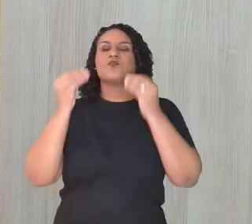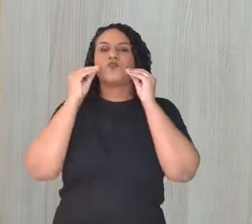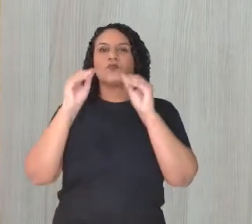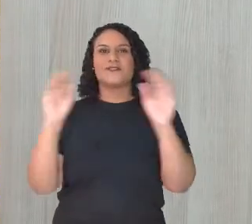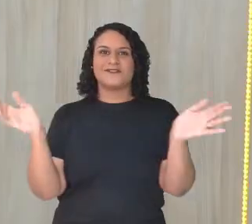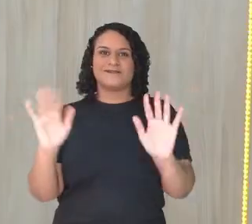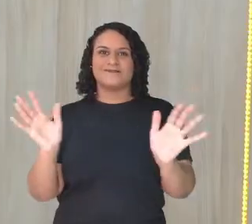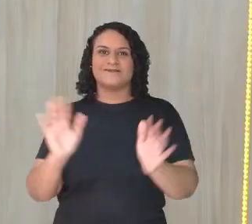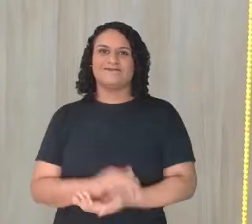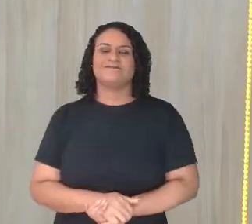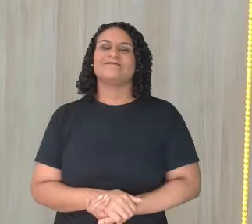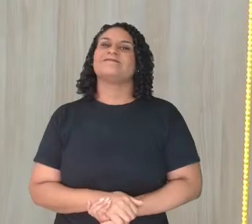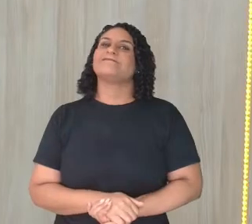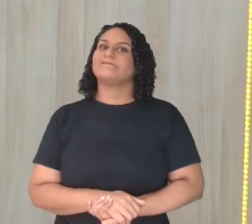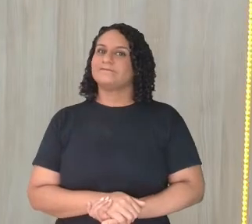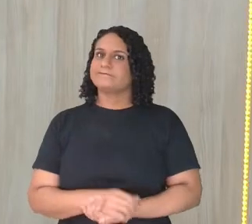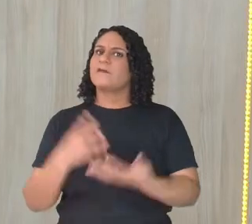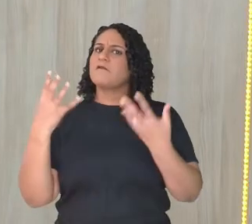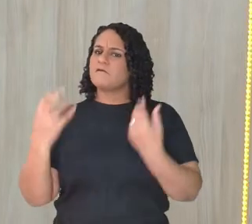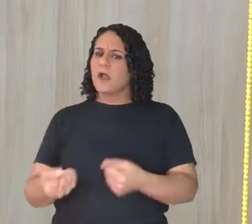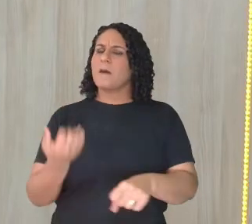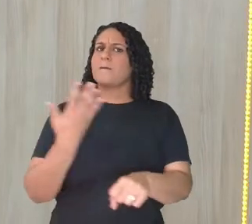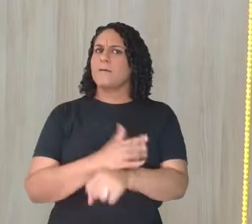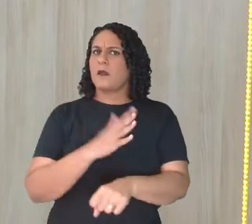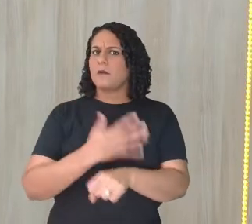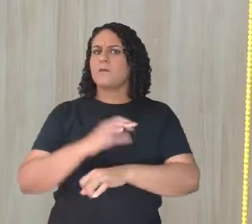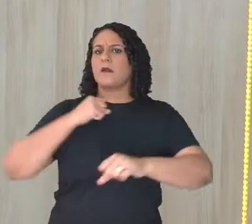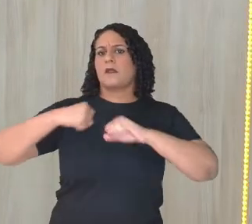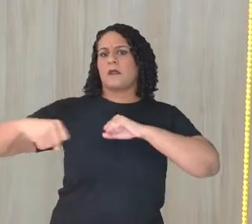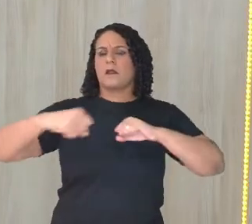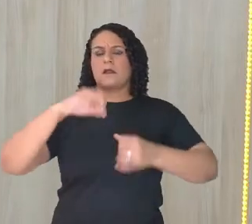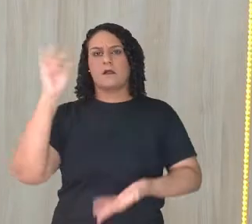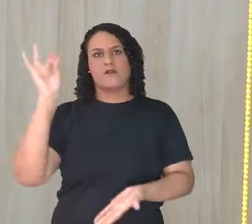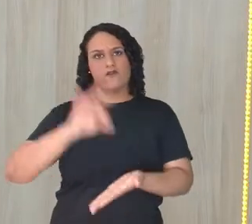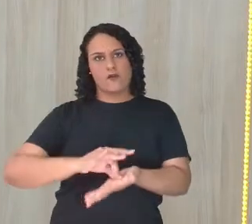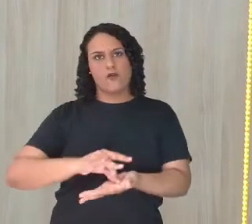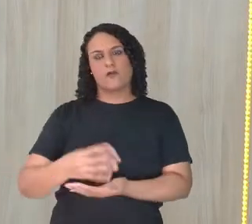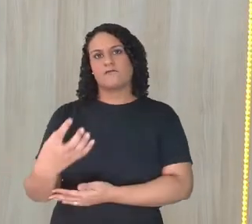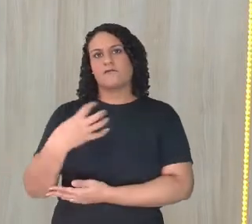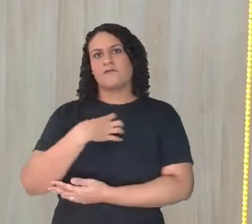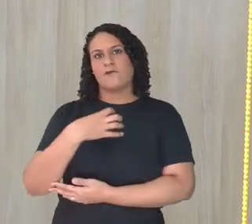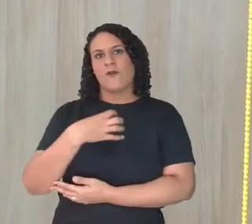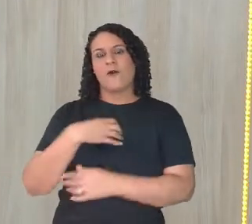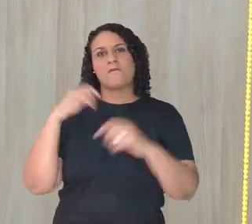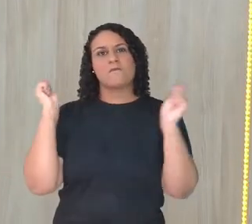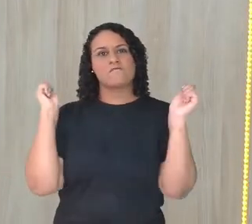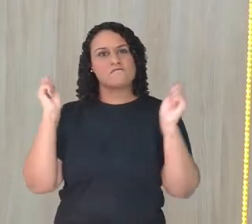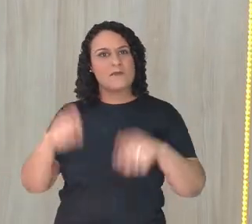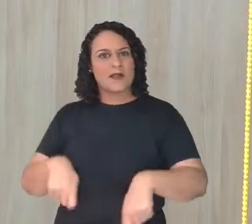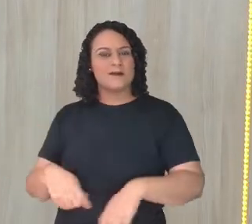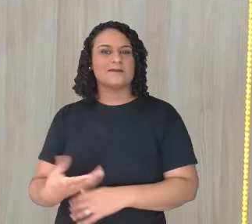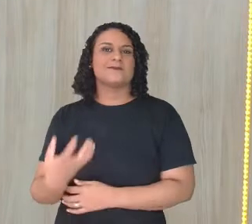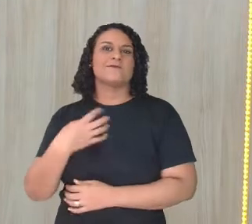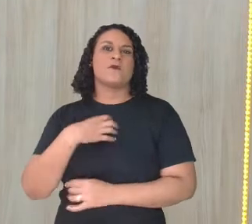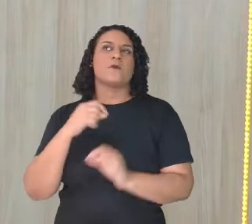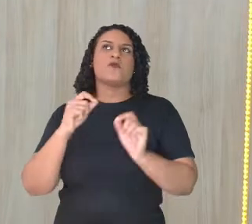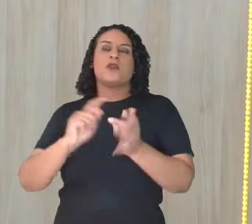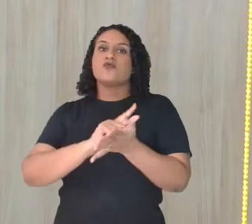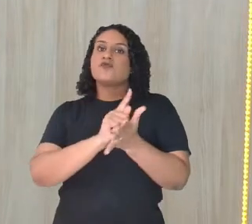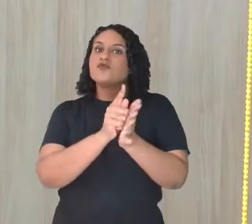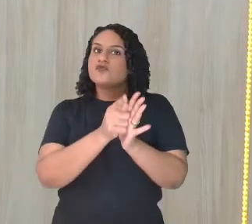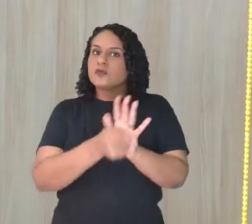próxima. Exatamente, vamos colocar em prática, vamos debater de forma eficaz, de forma que o